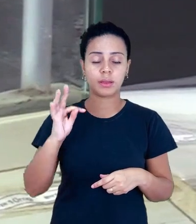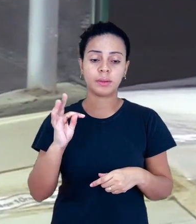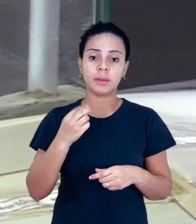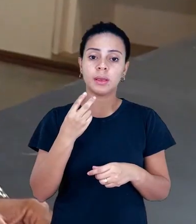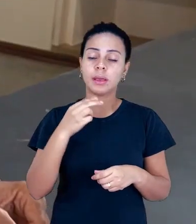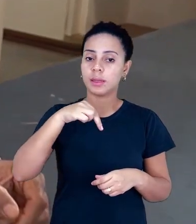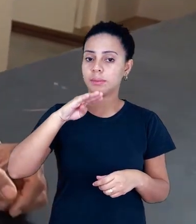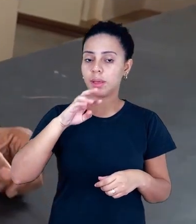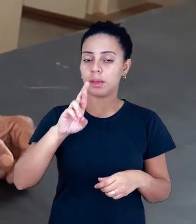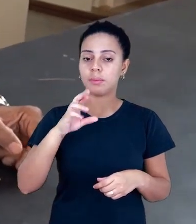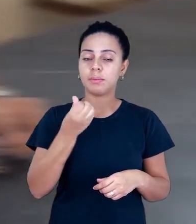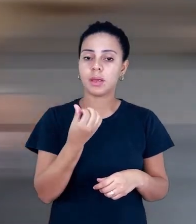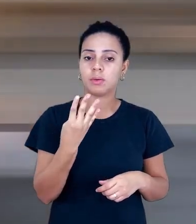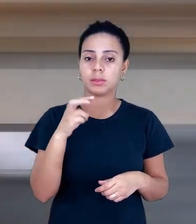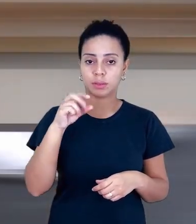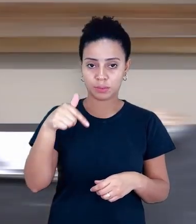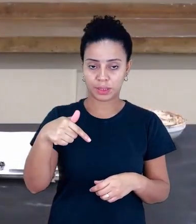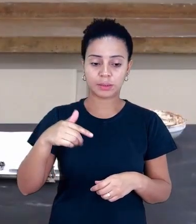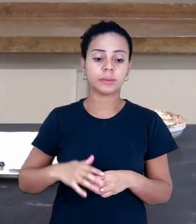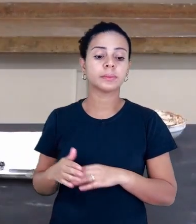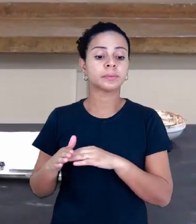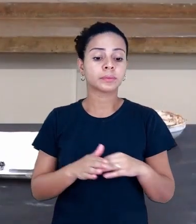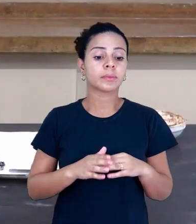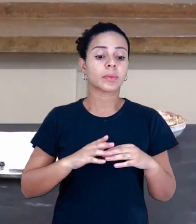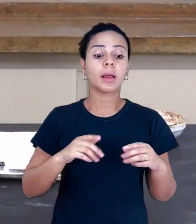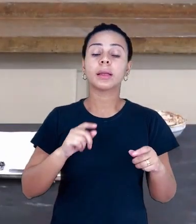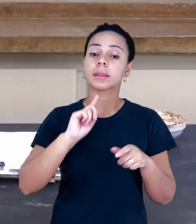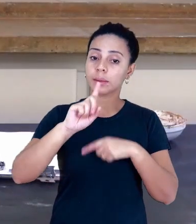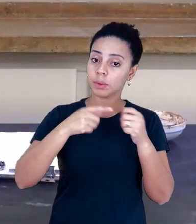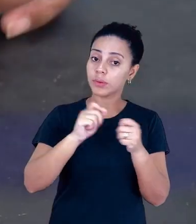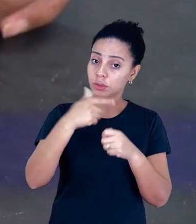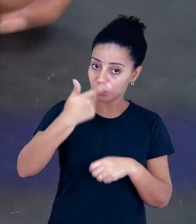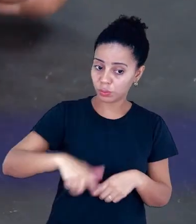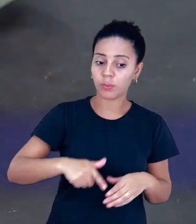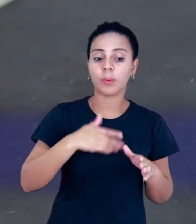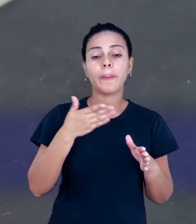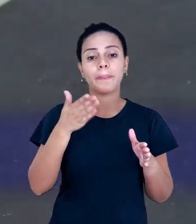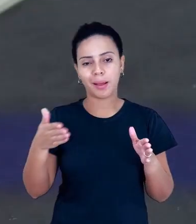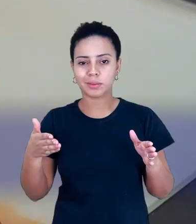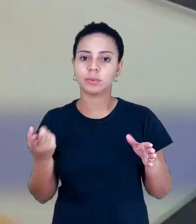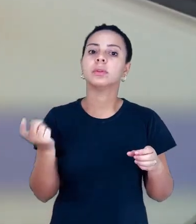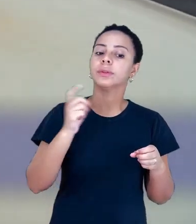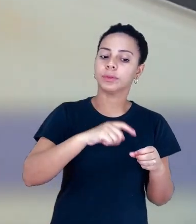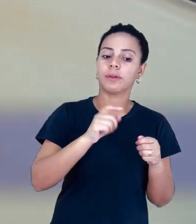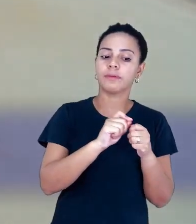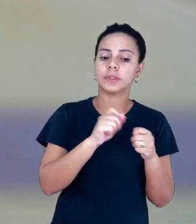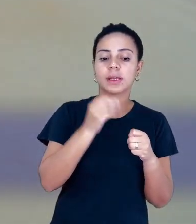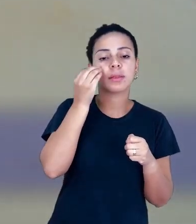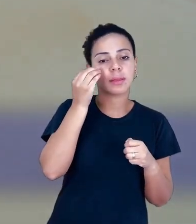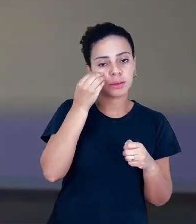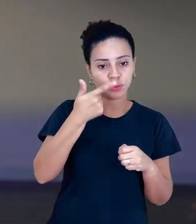NBR 6457. Repetir os passos anteriores de modo a obter aproximadamente 5 pontos